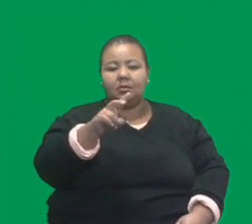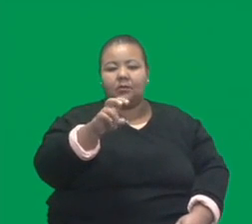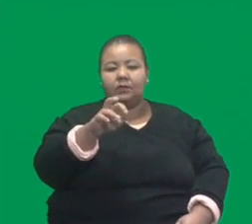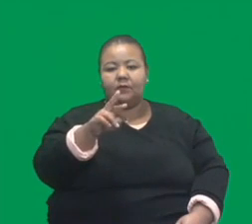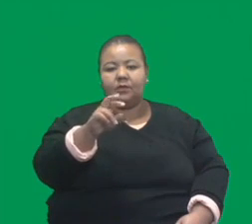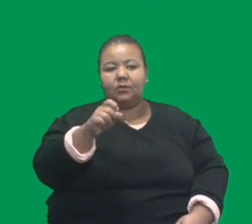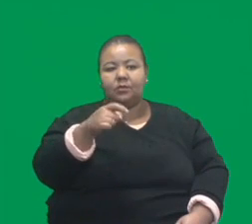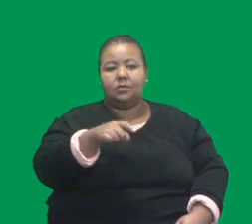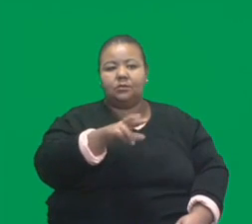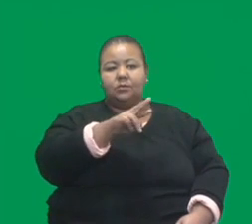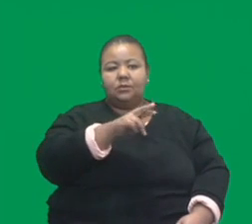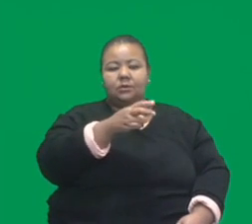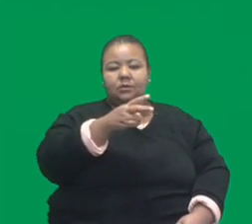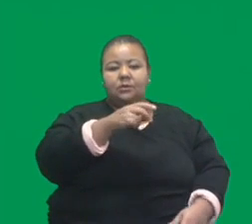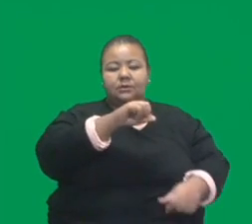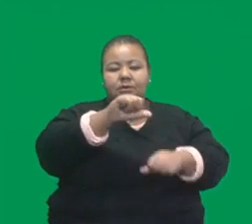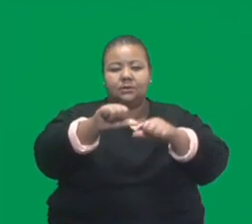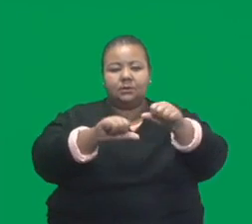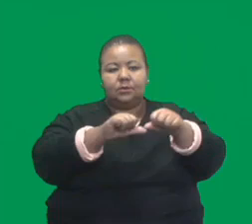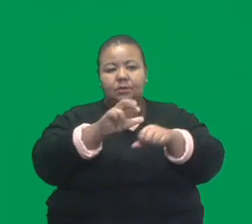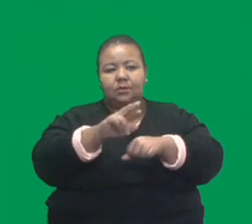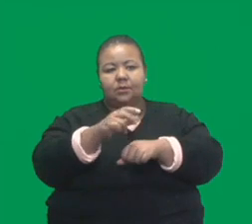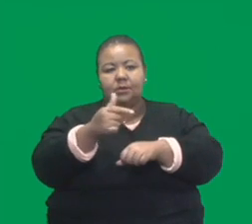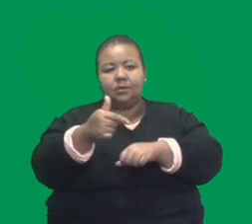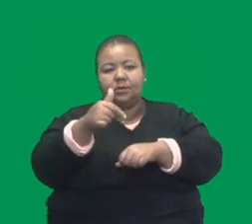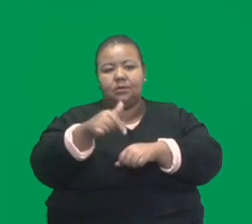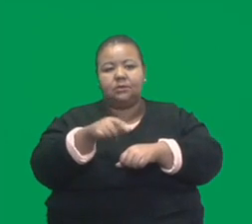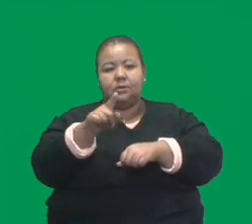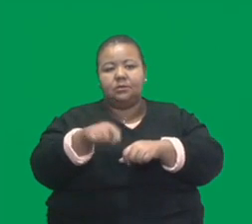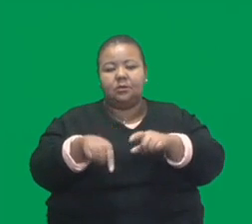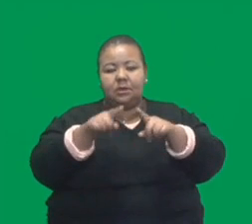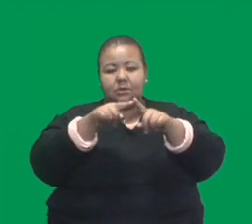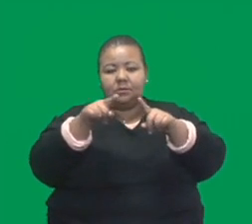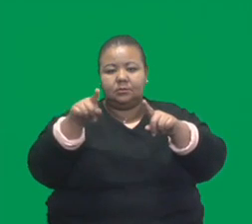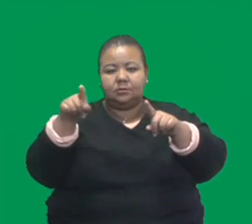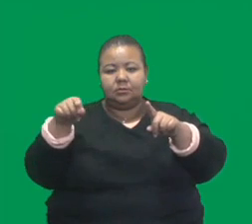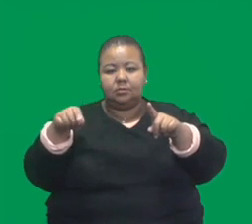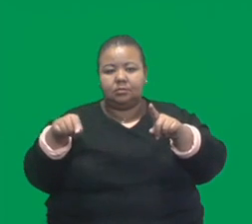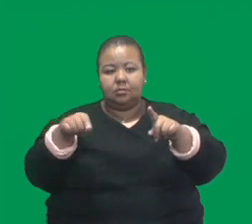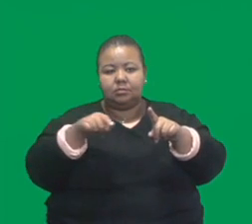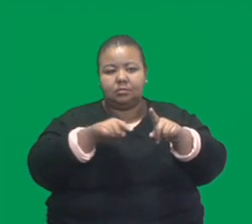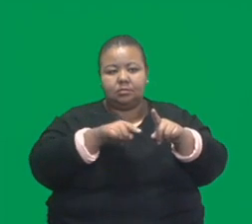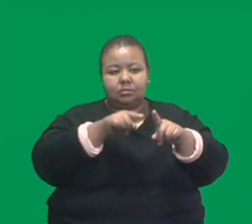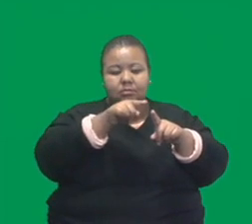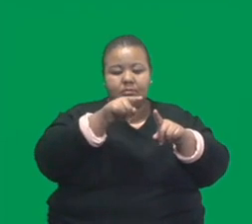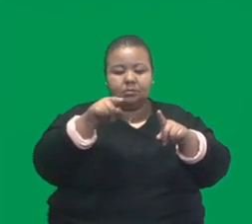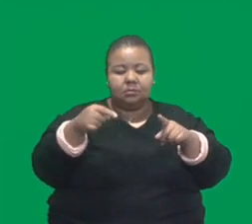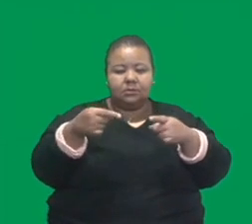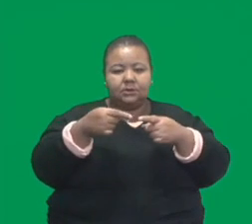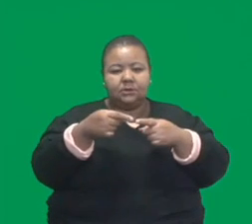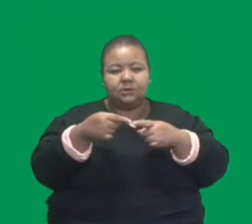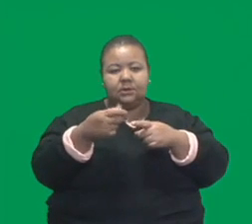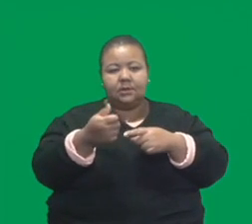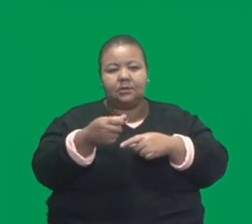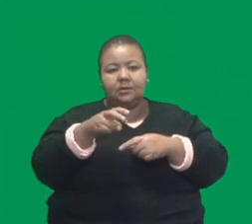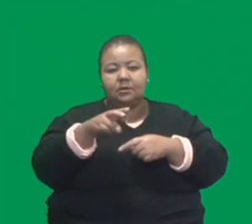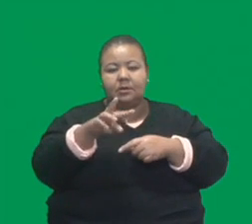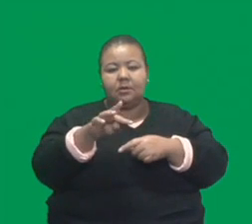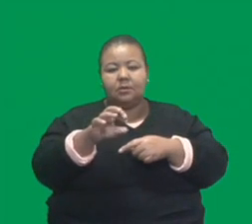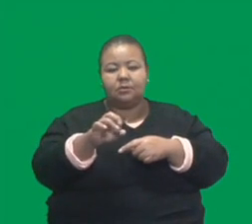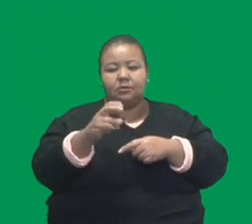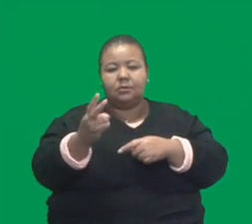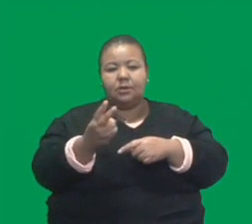R2 no R2, dada pela seguinte forma, associada a autovalor 4.